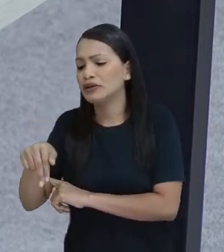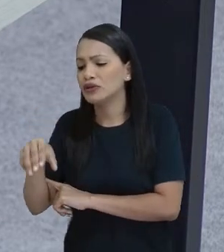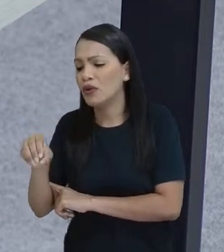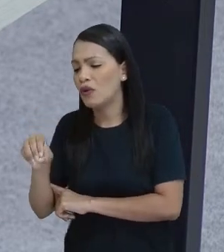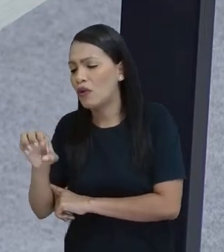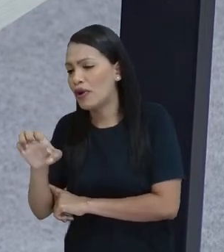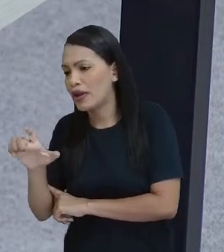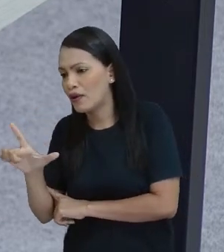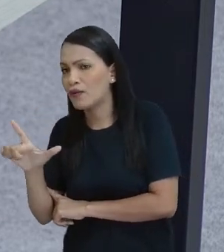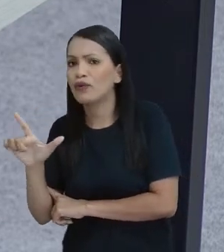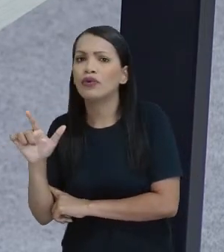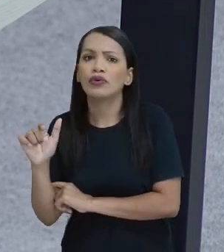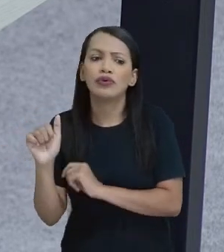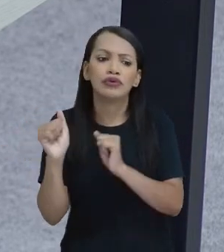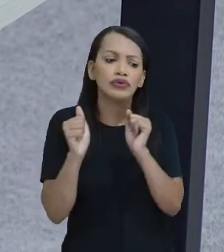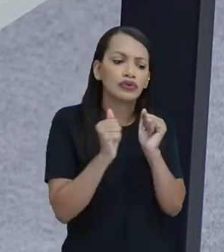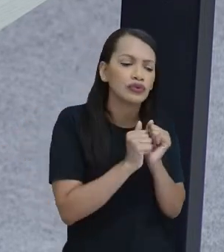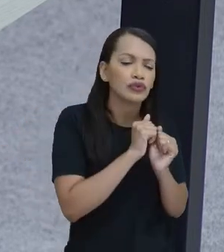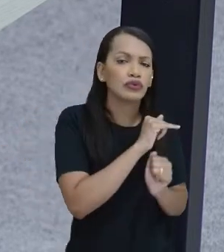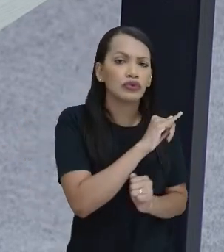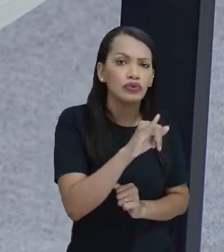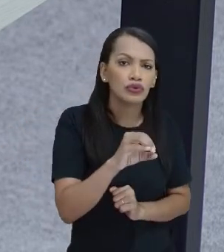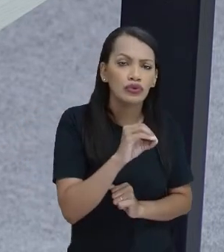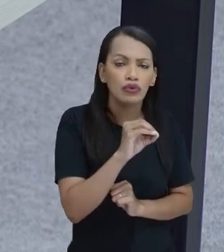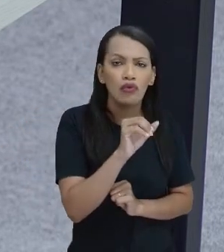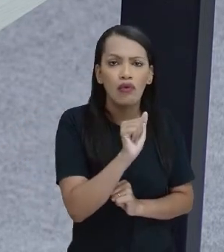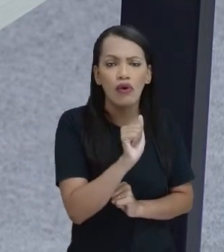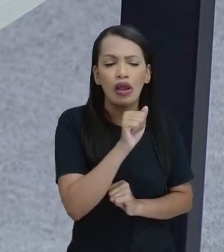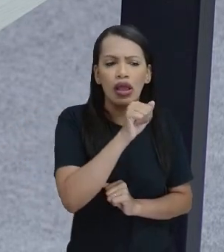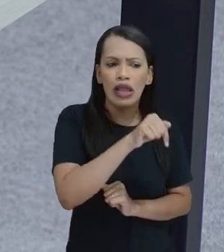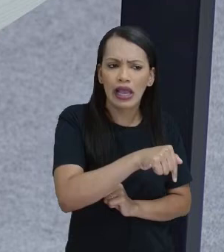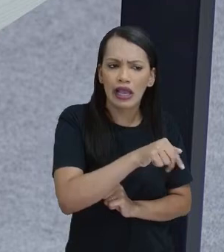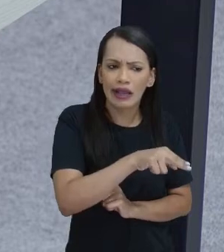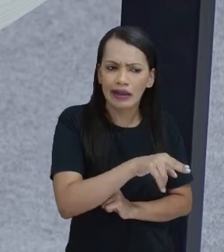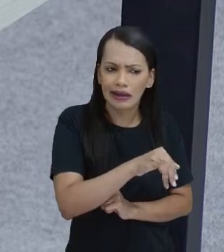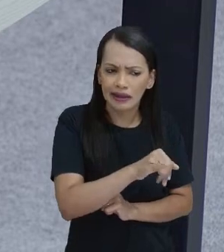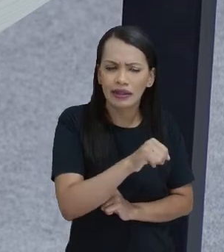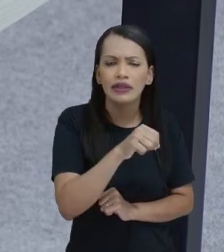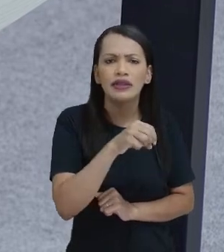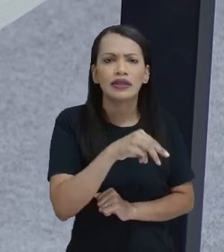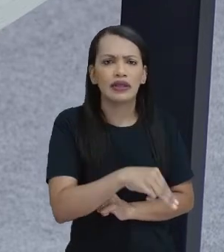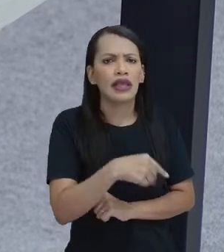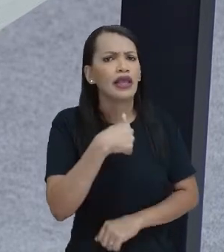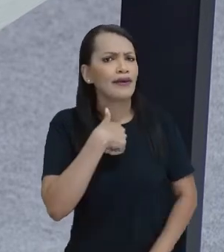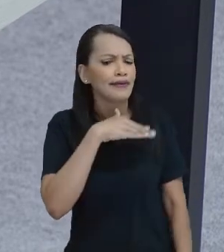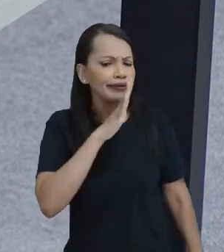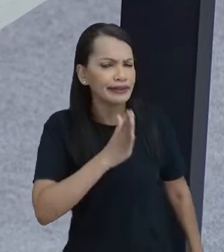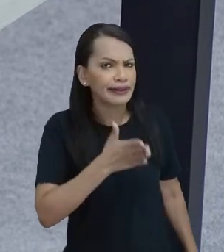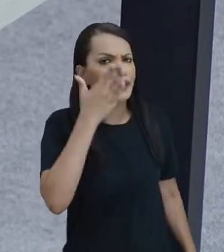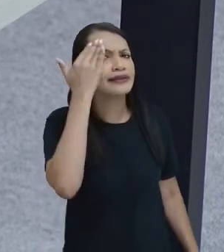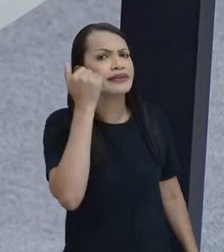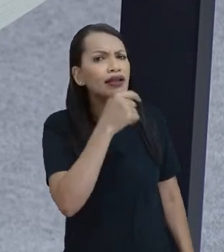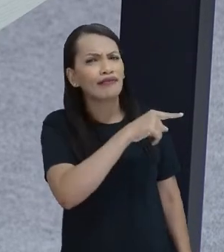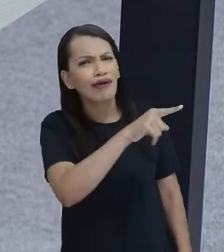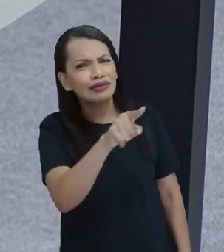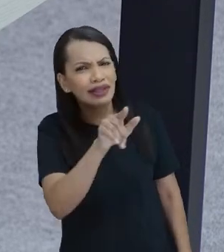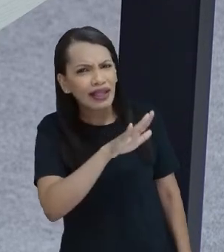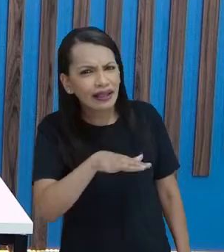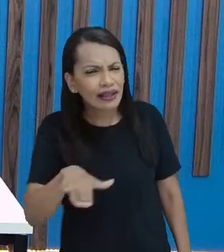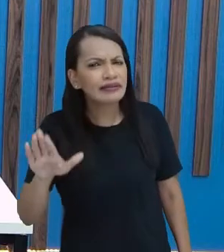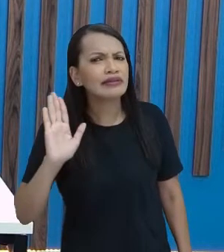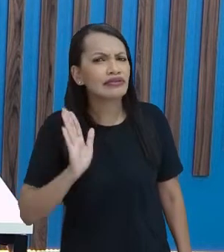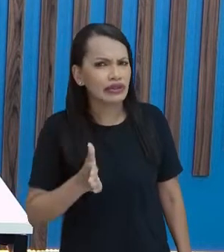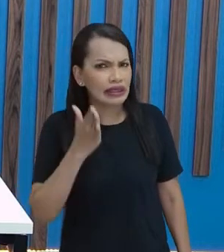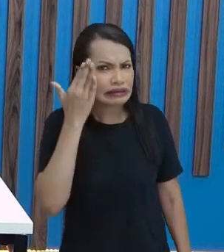Sim, professor. Ficou fácil, só né? somar 4 mais 3. Isso eu já mesmo. sei. Será que as crianças em casa já sabem? Eu acho que eles já